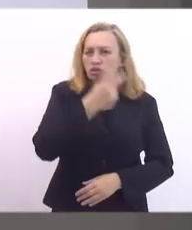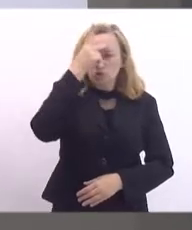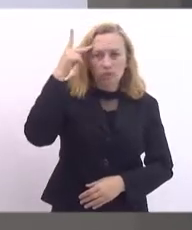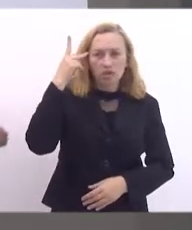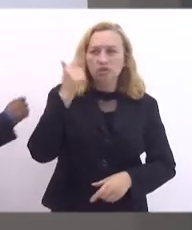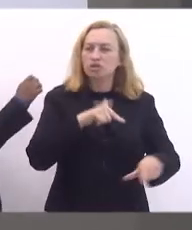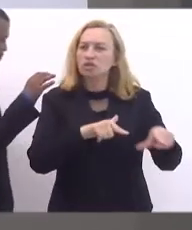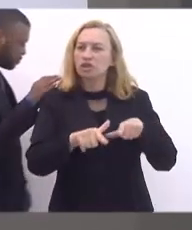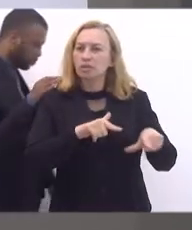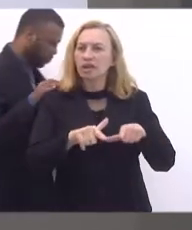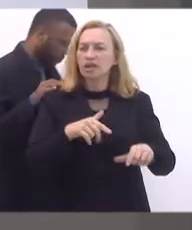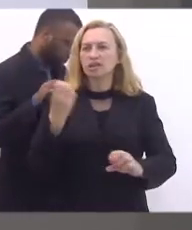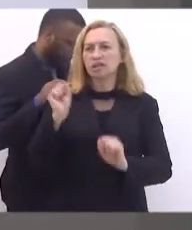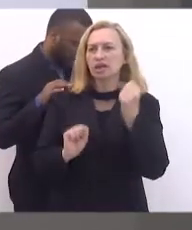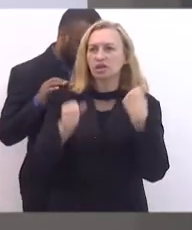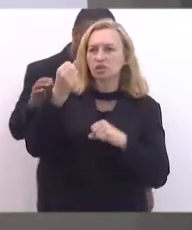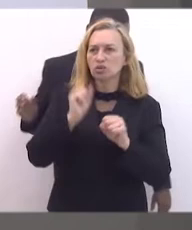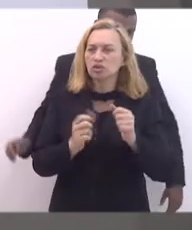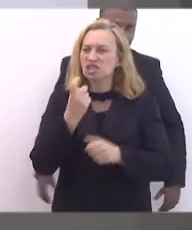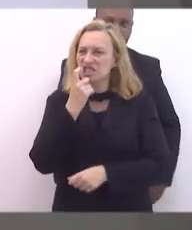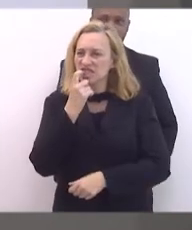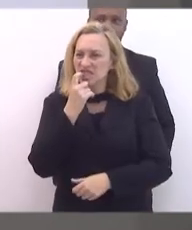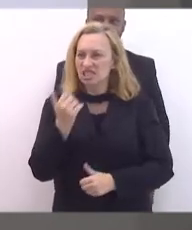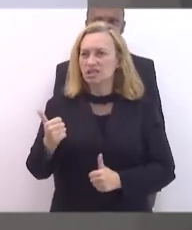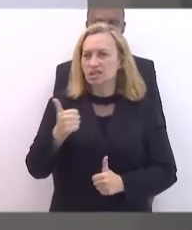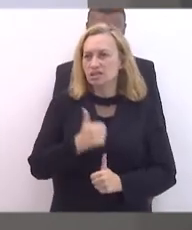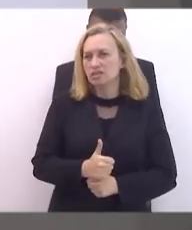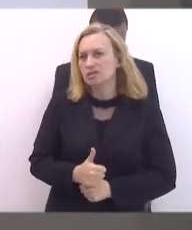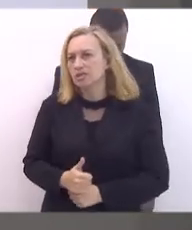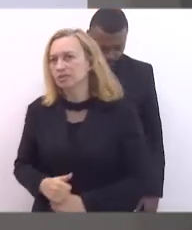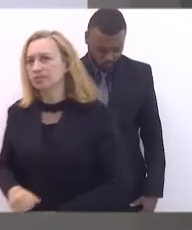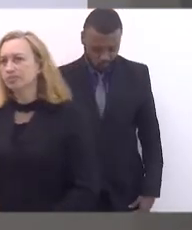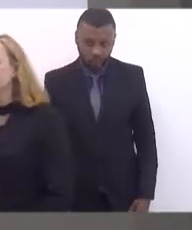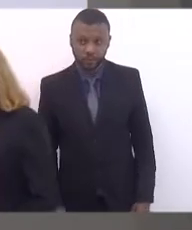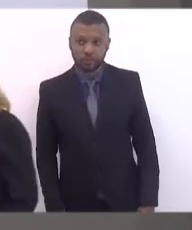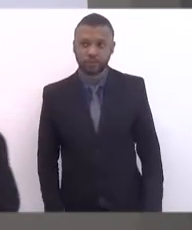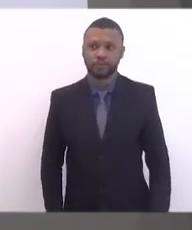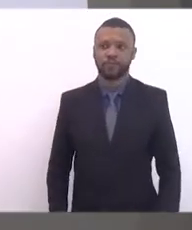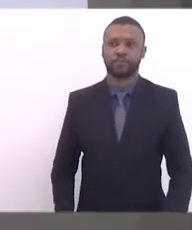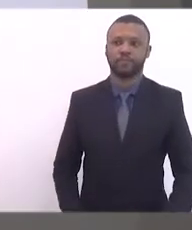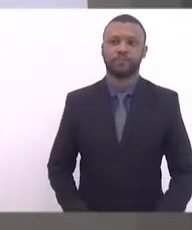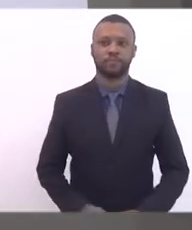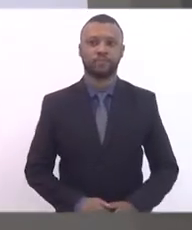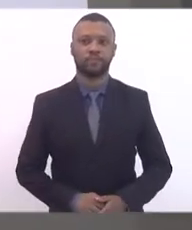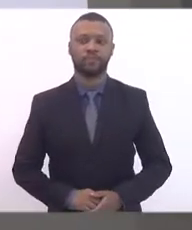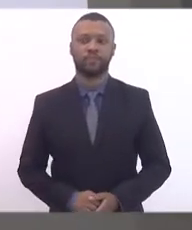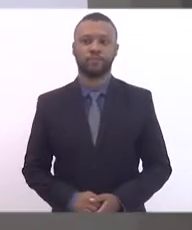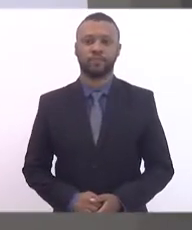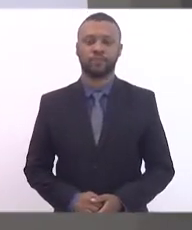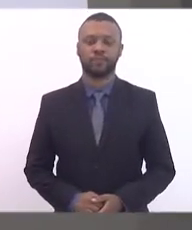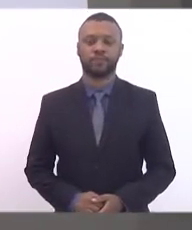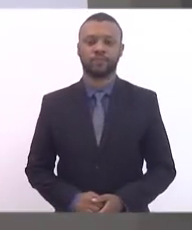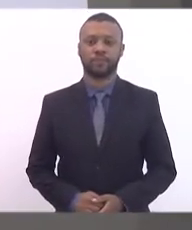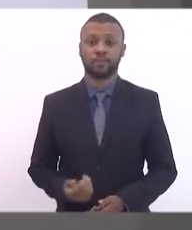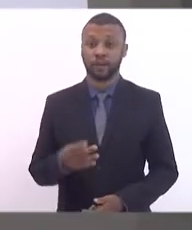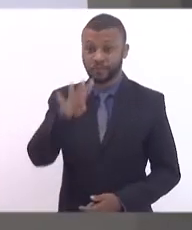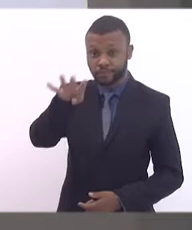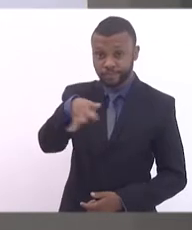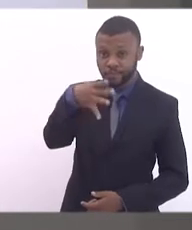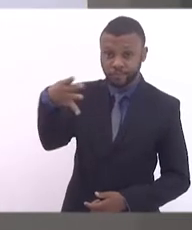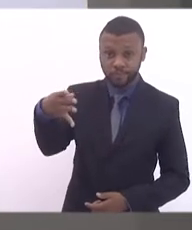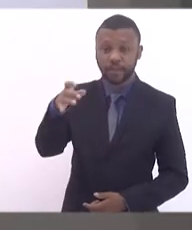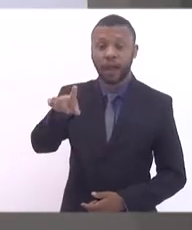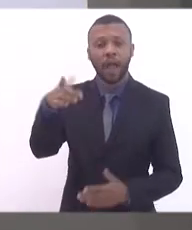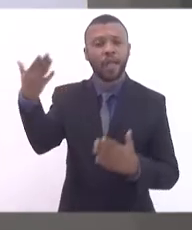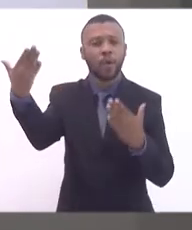empregadas na indústria do na indústria plástica de mais de 12 mil pessoas Esse é o tamanho do